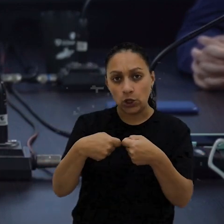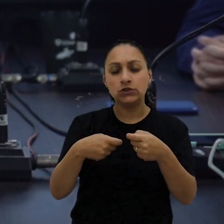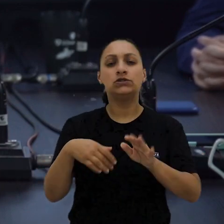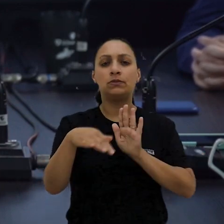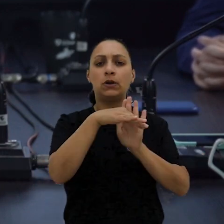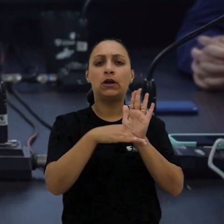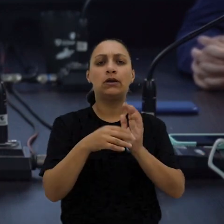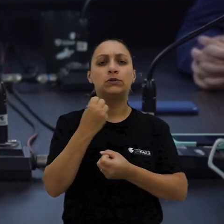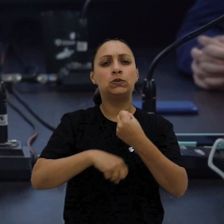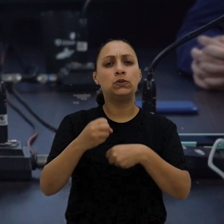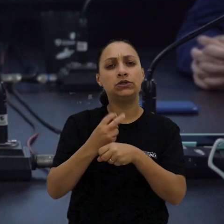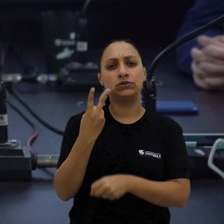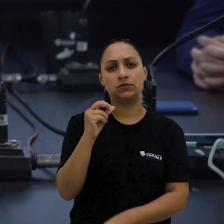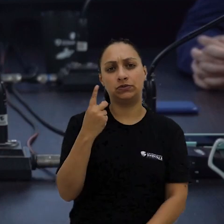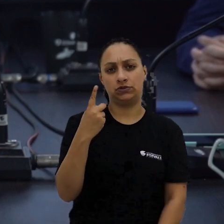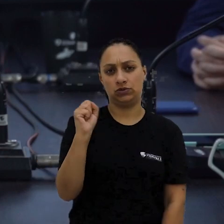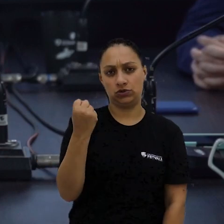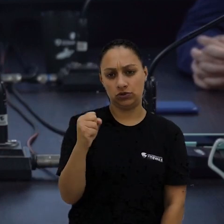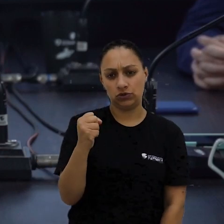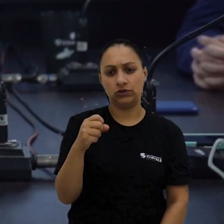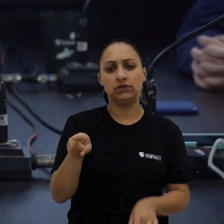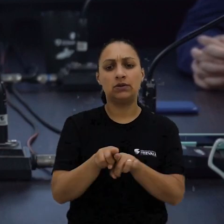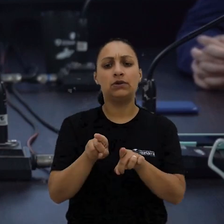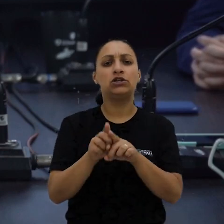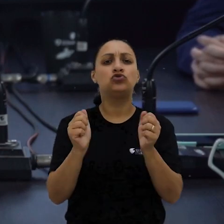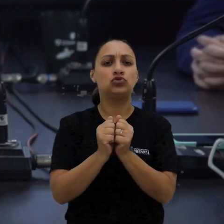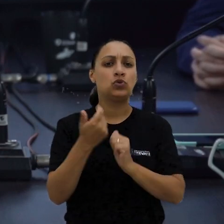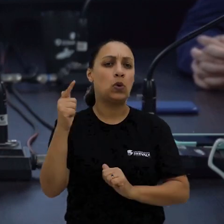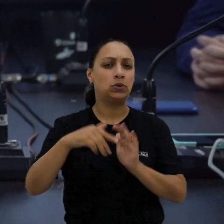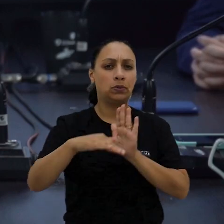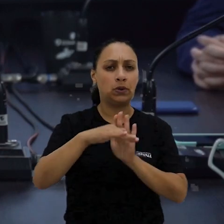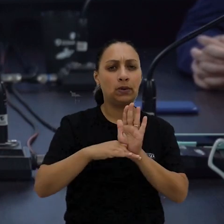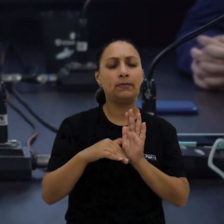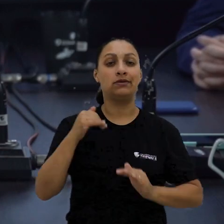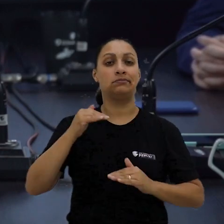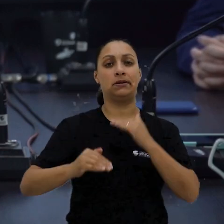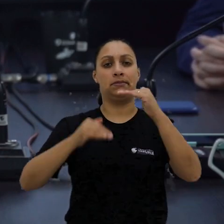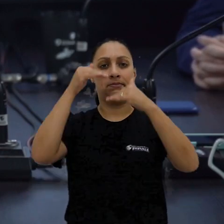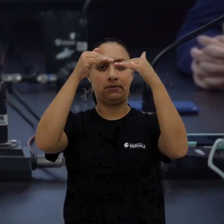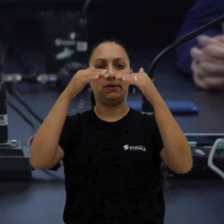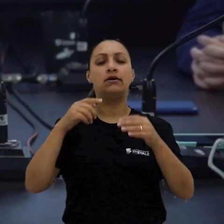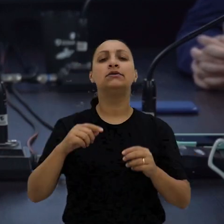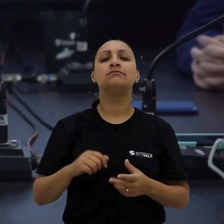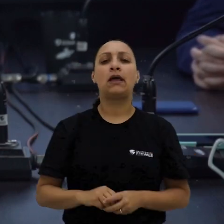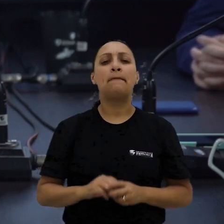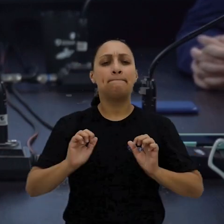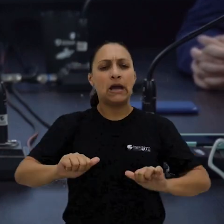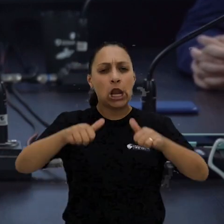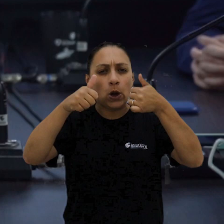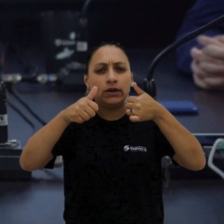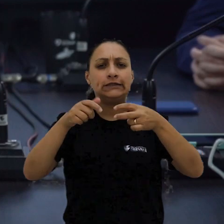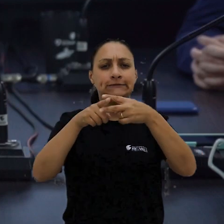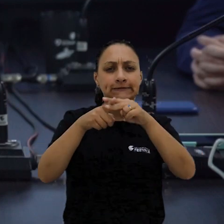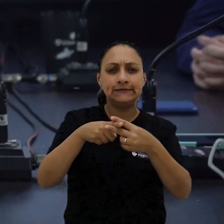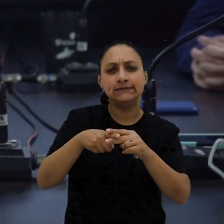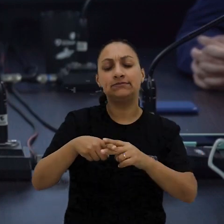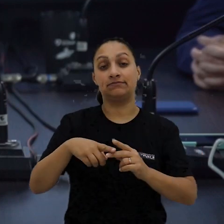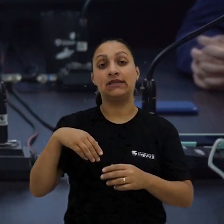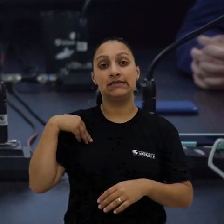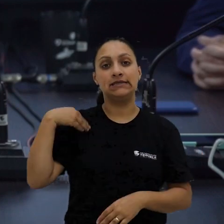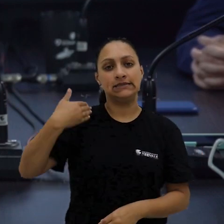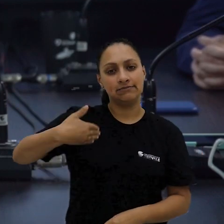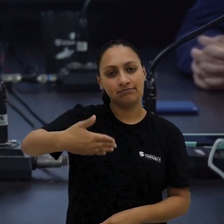um programa que nasceu lá em 2018, junto com o Comitê de Empresas, e a gente vem evoluindo e vem ajustando, melhorando a cada